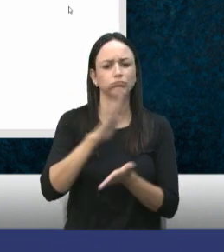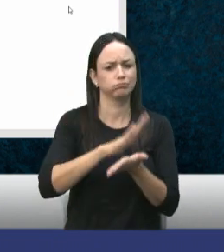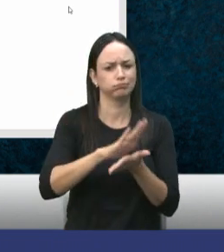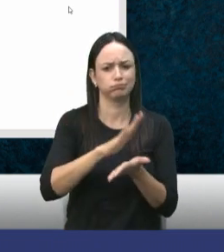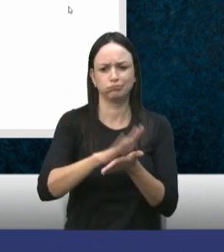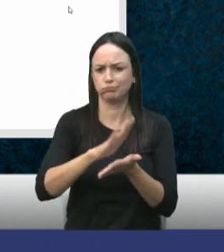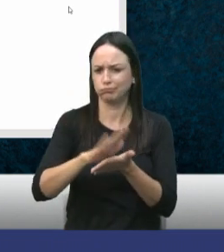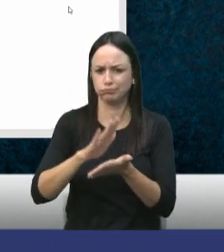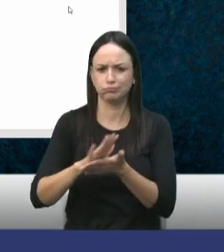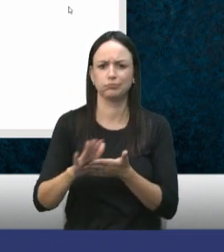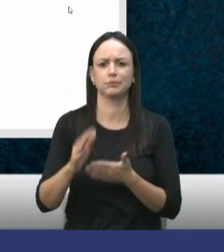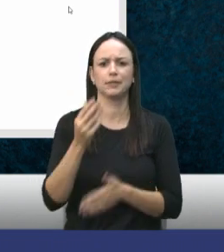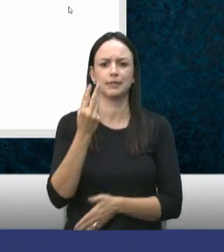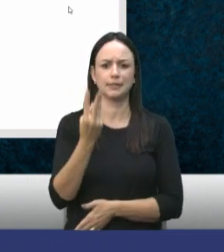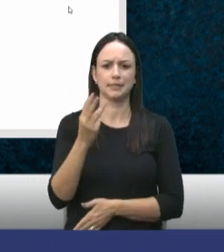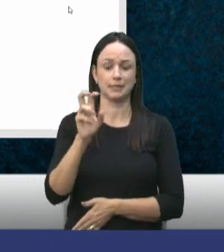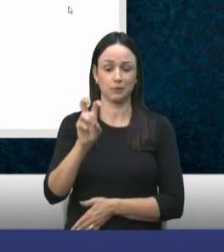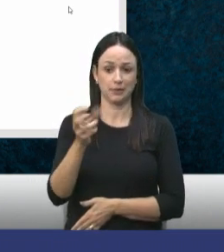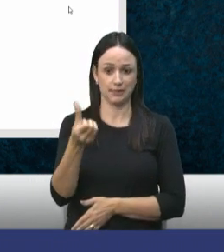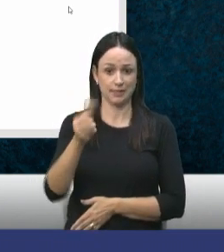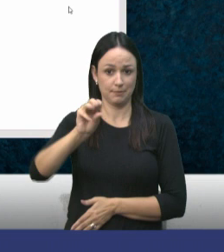correntes,